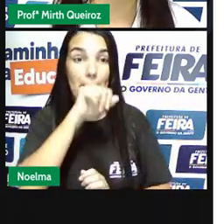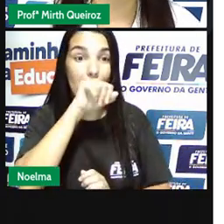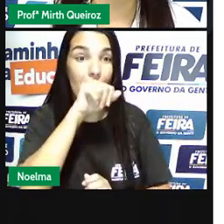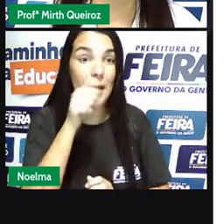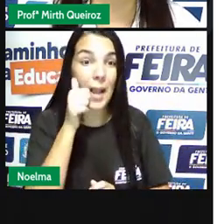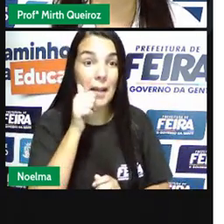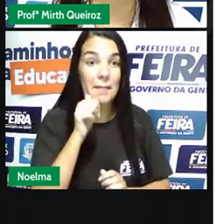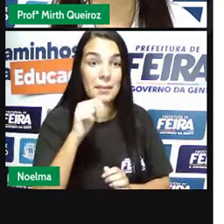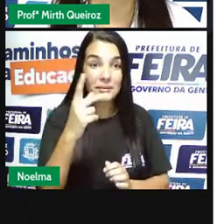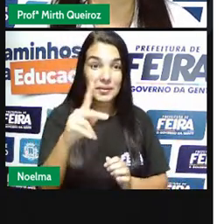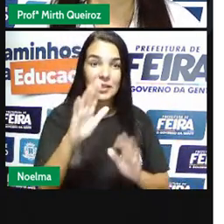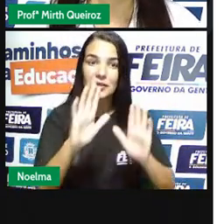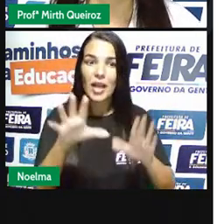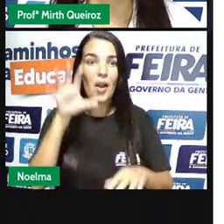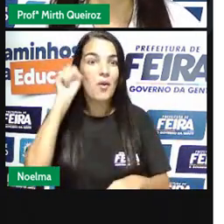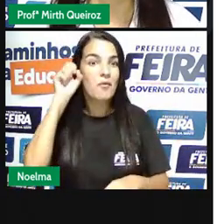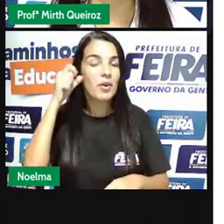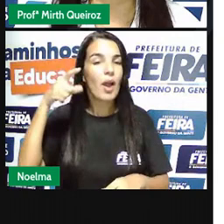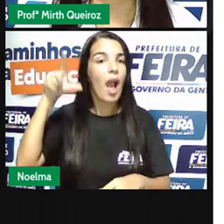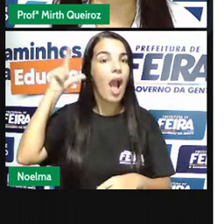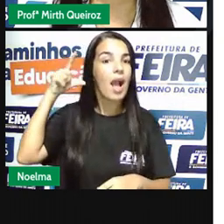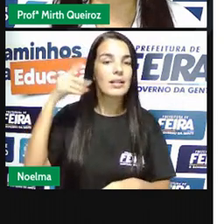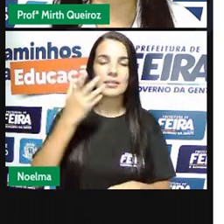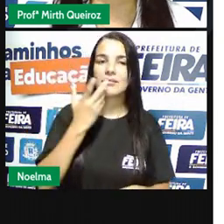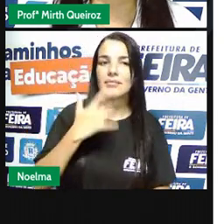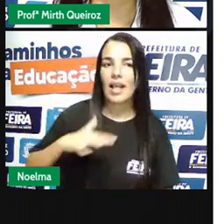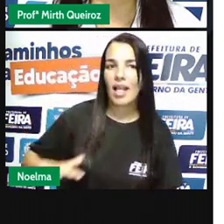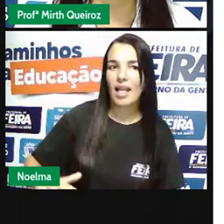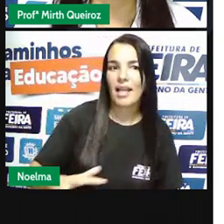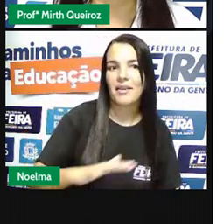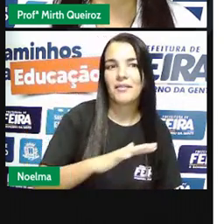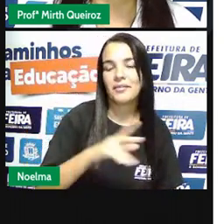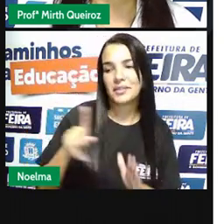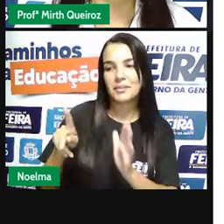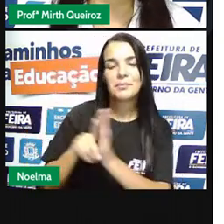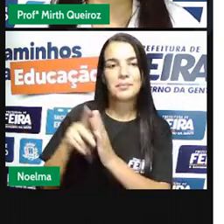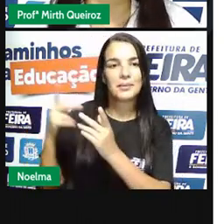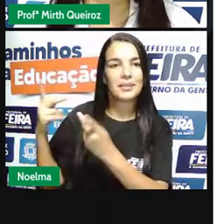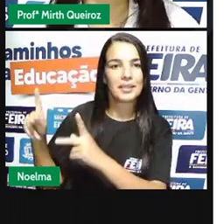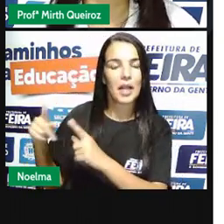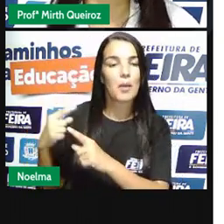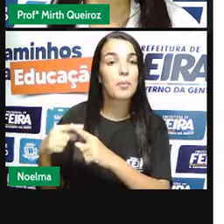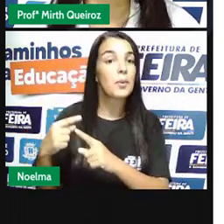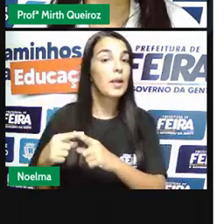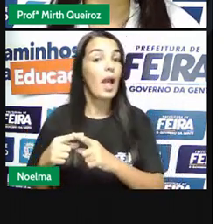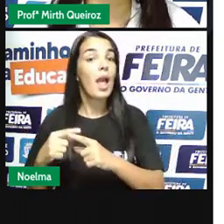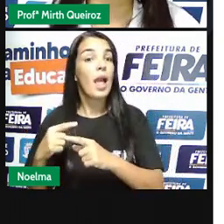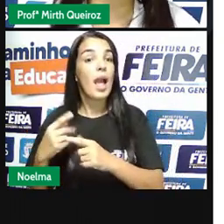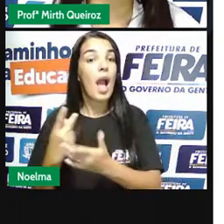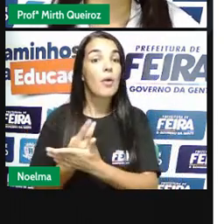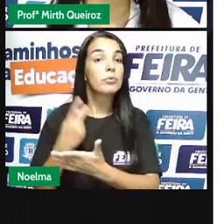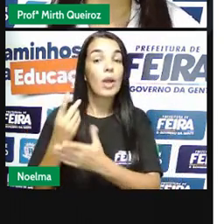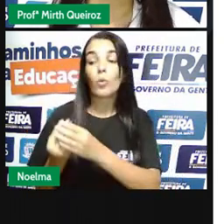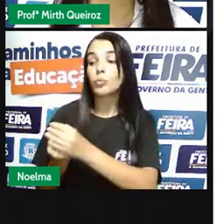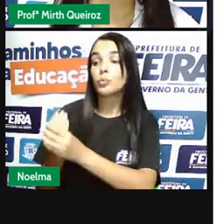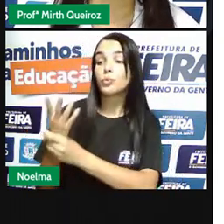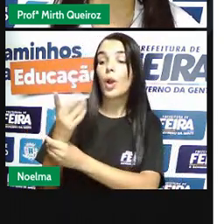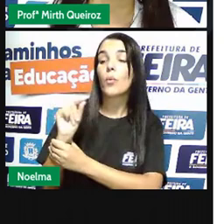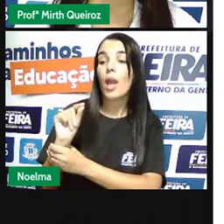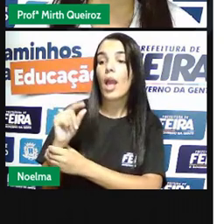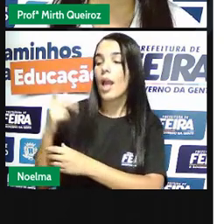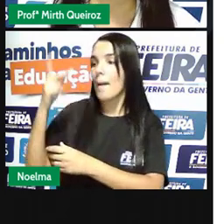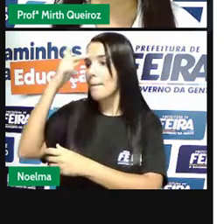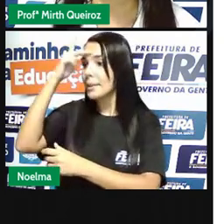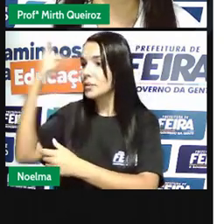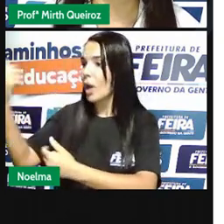histórias na infância dele né dois contos de fadas ele surgiu a partir de curso de pessoas que foram contando uma pessoa que